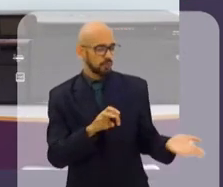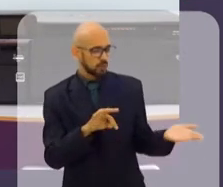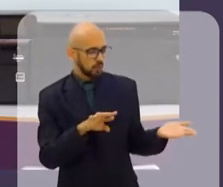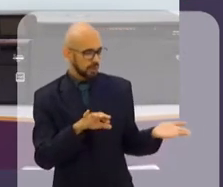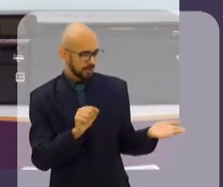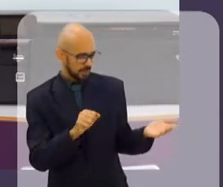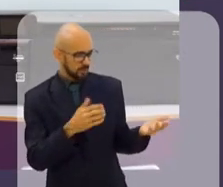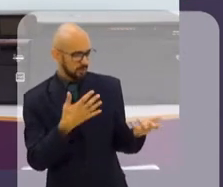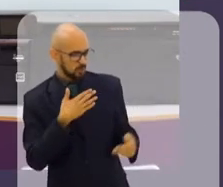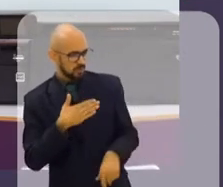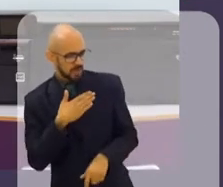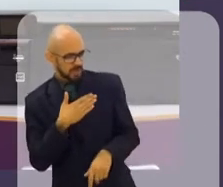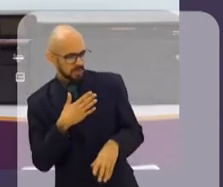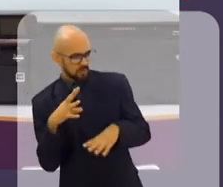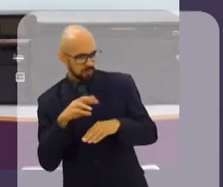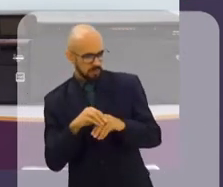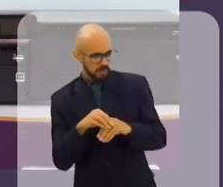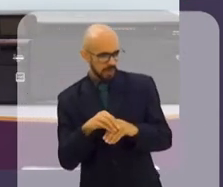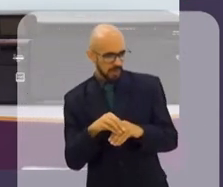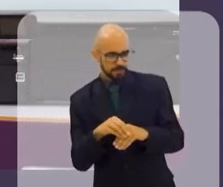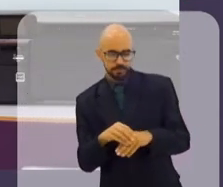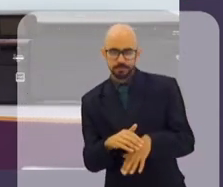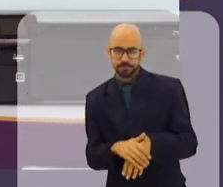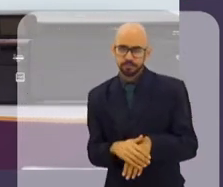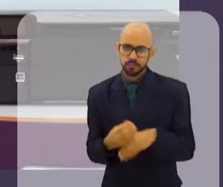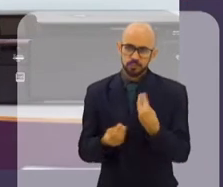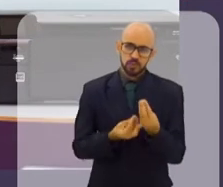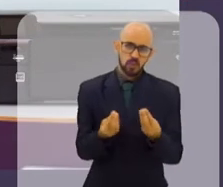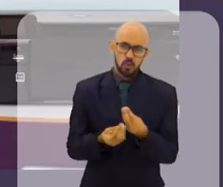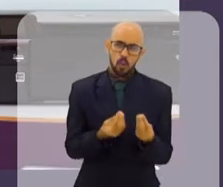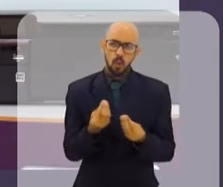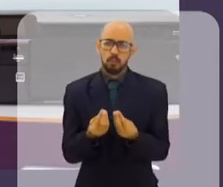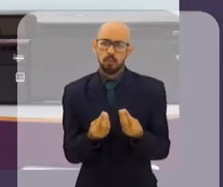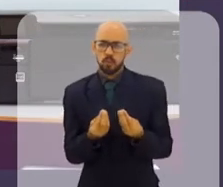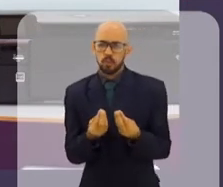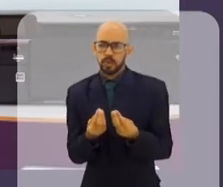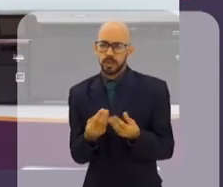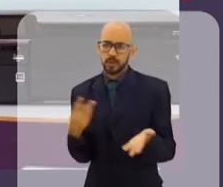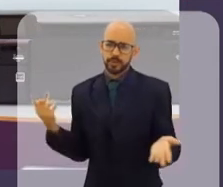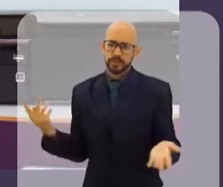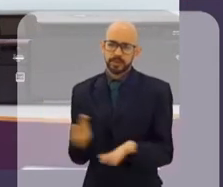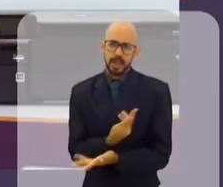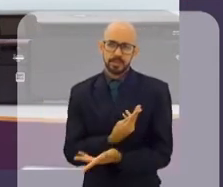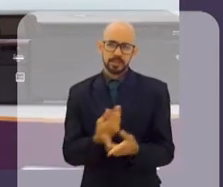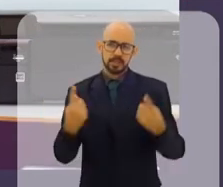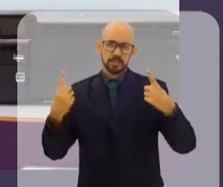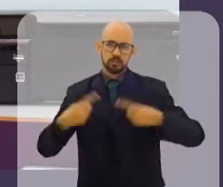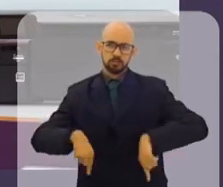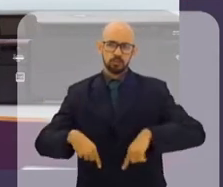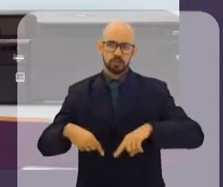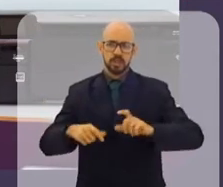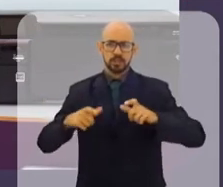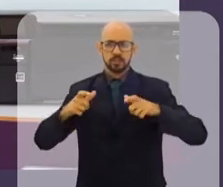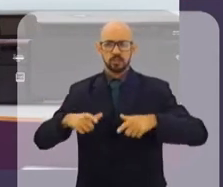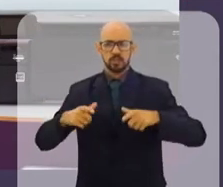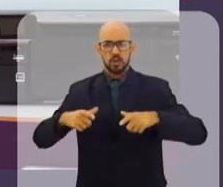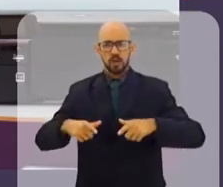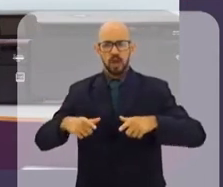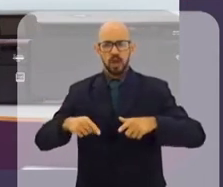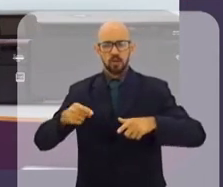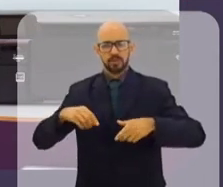Vitória, você gostaria de falar um pouquinho sobre isso? Como é que acontece essa disputa de